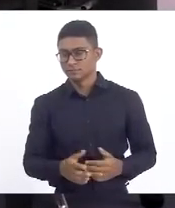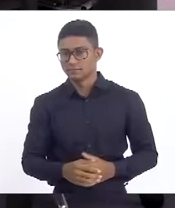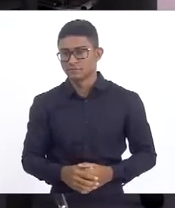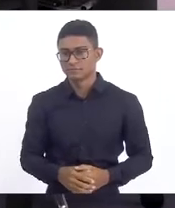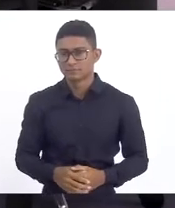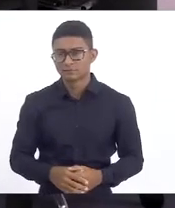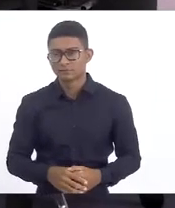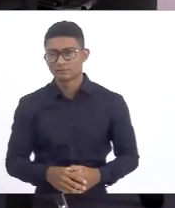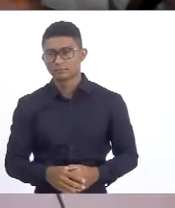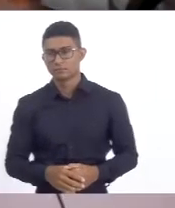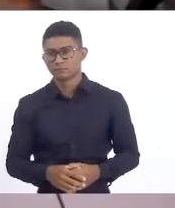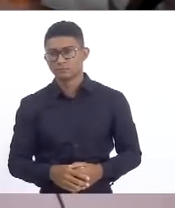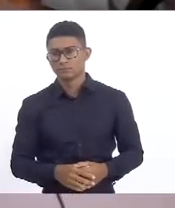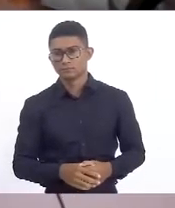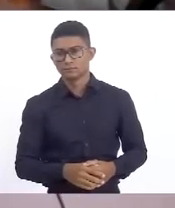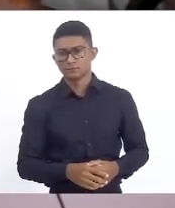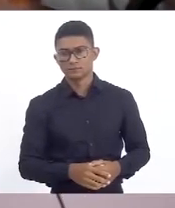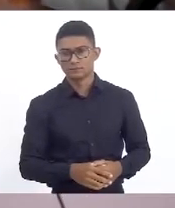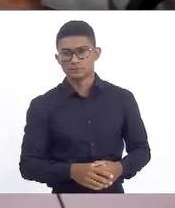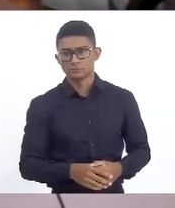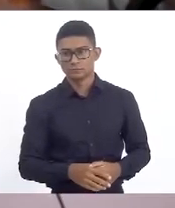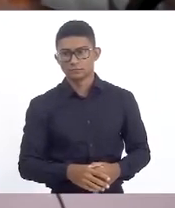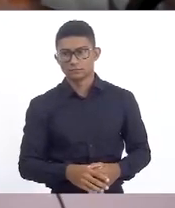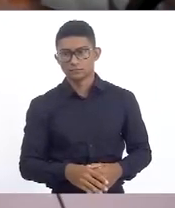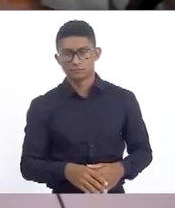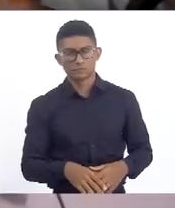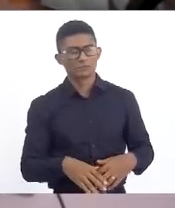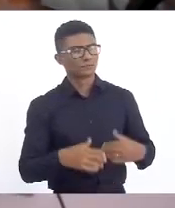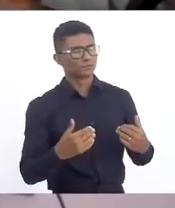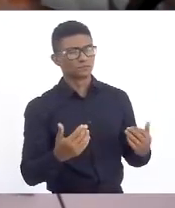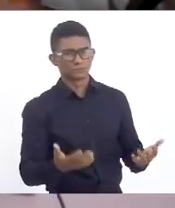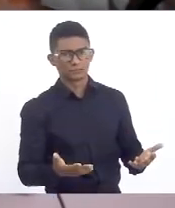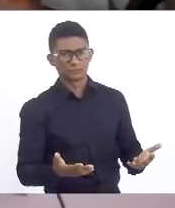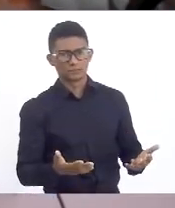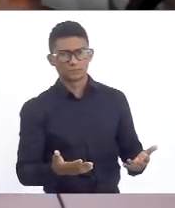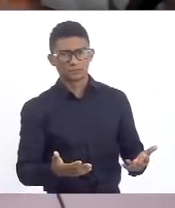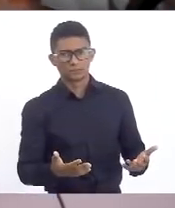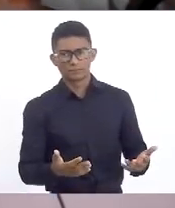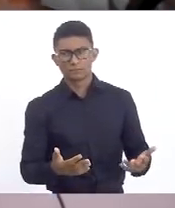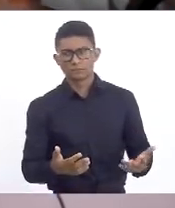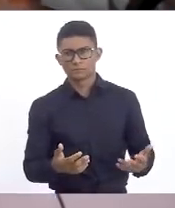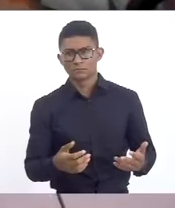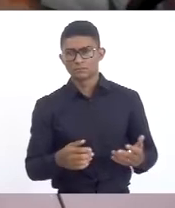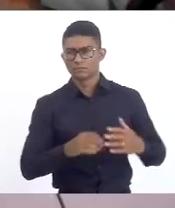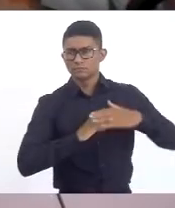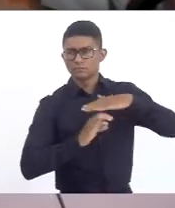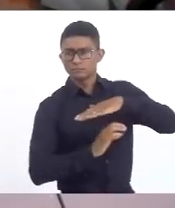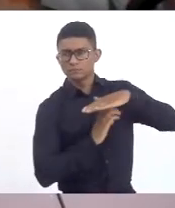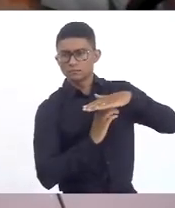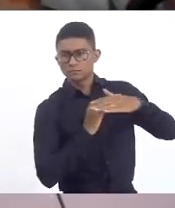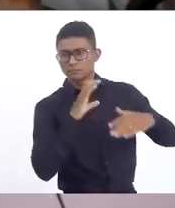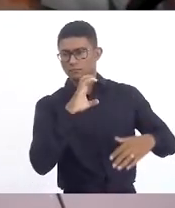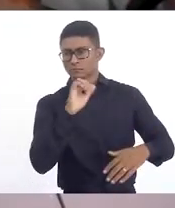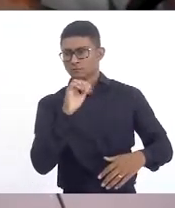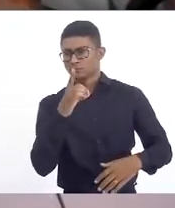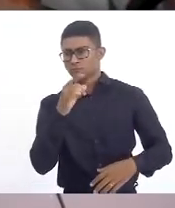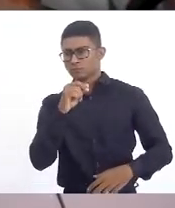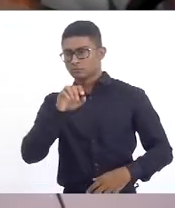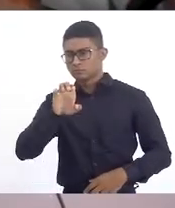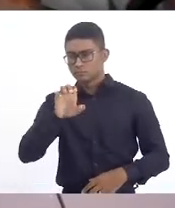Em relação à alteração da licitação da SEDAI, né, com redução do DIC e